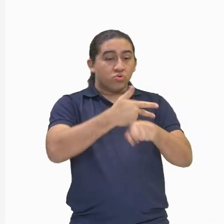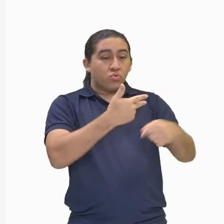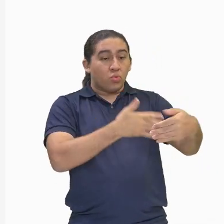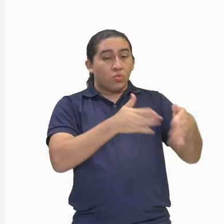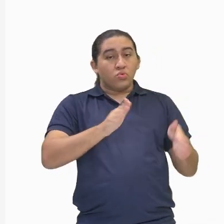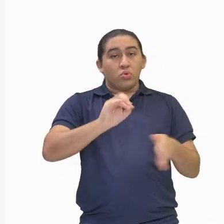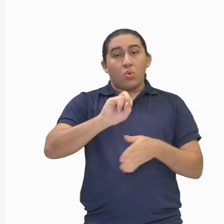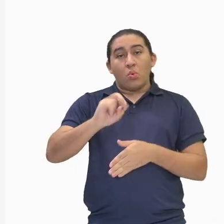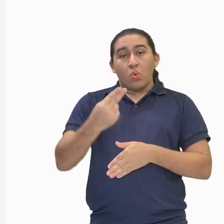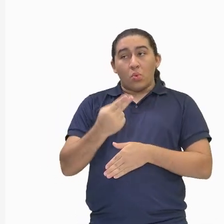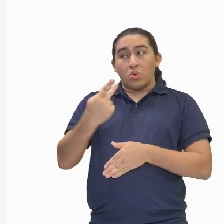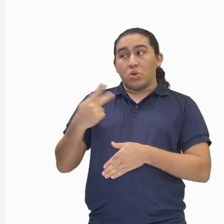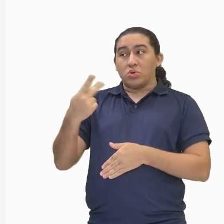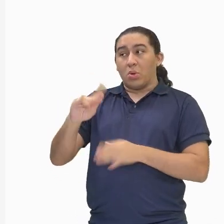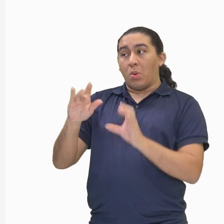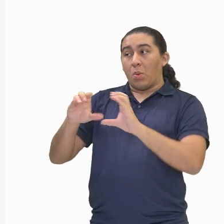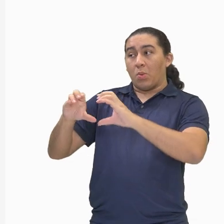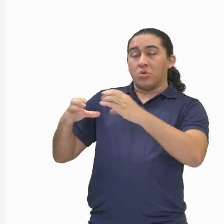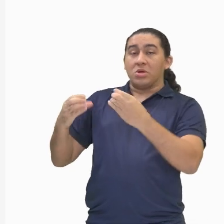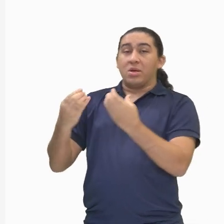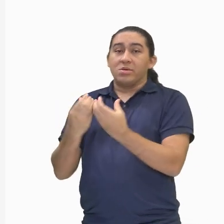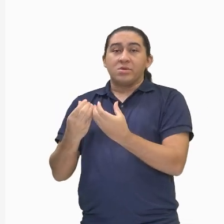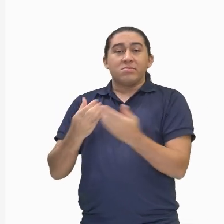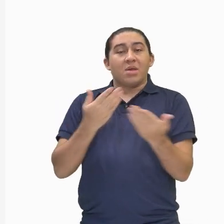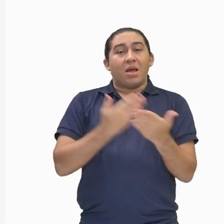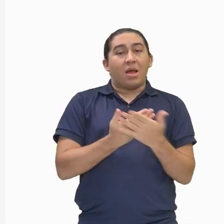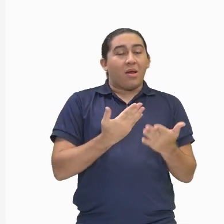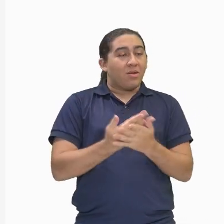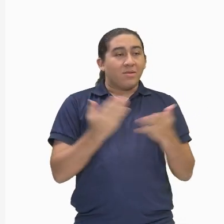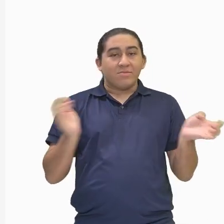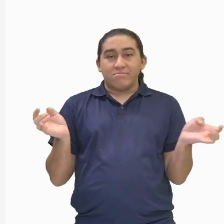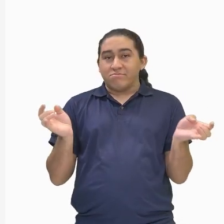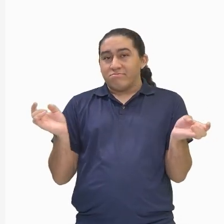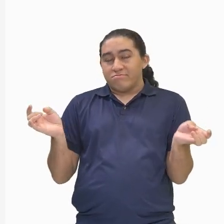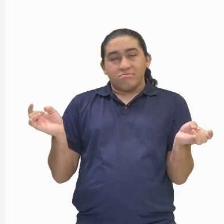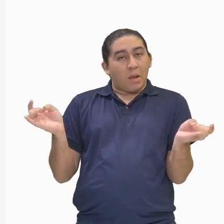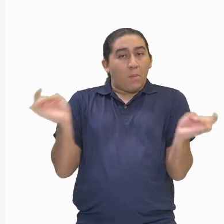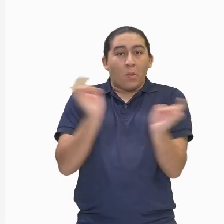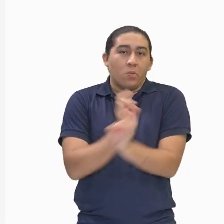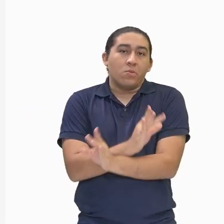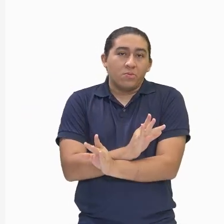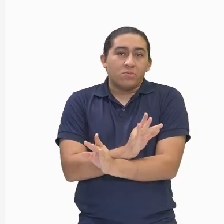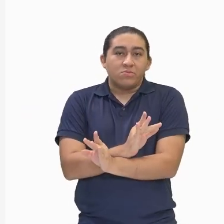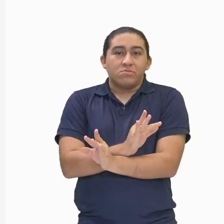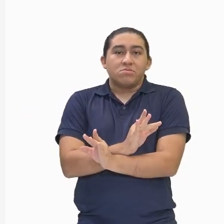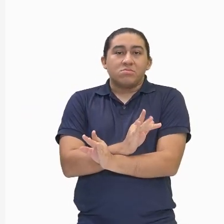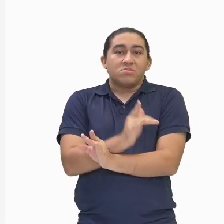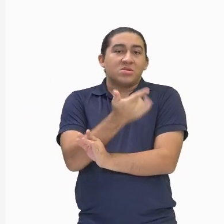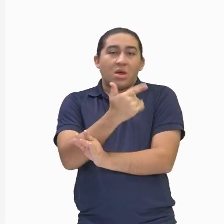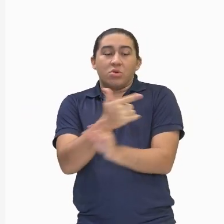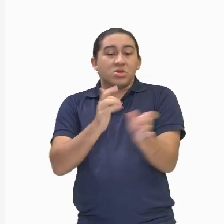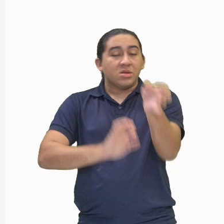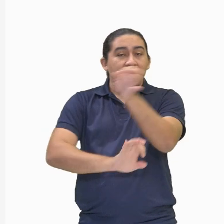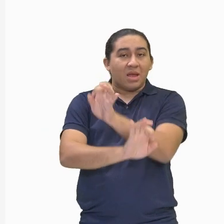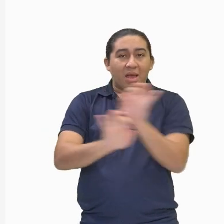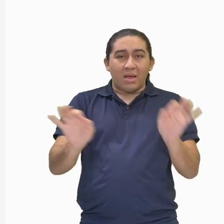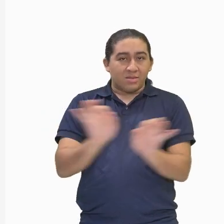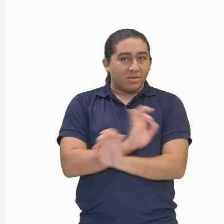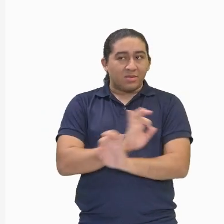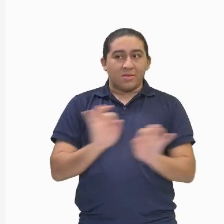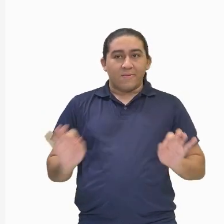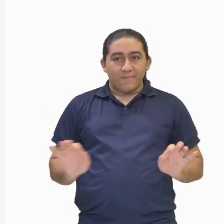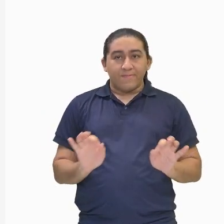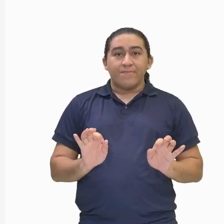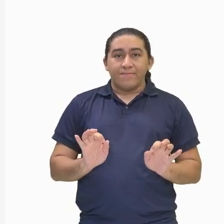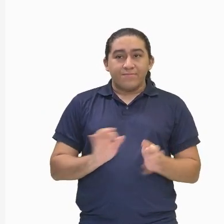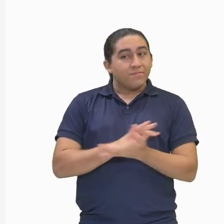sua comunidade, essa aula não estaria acontecendo, você não estaria me assistindo se nesse